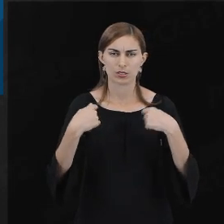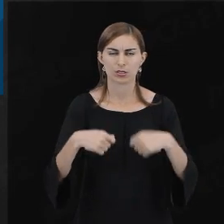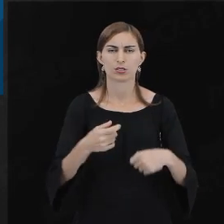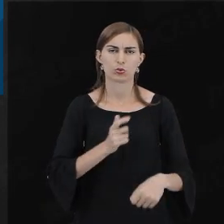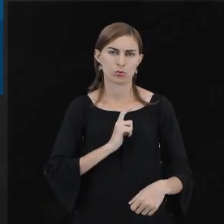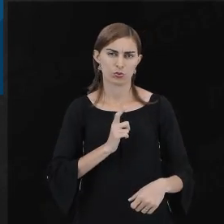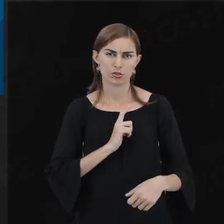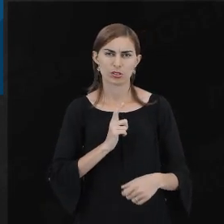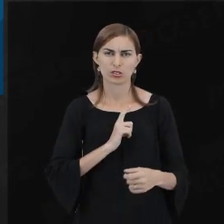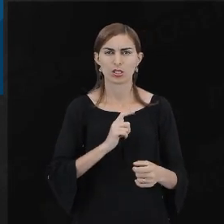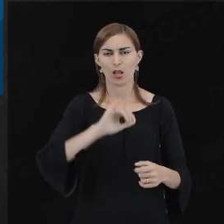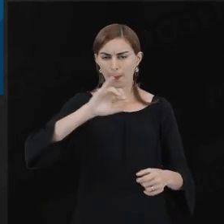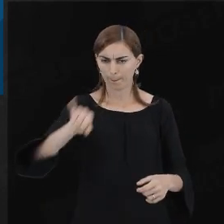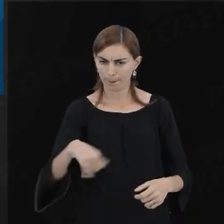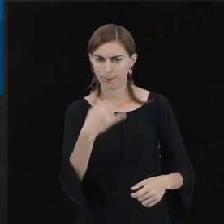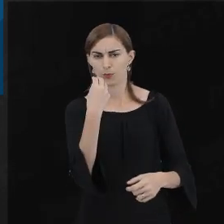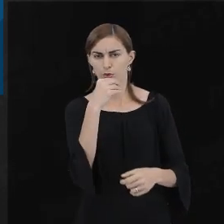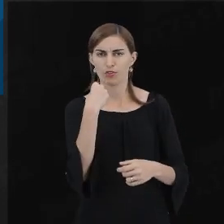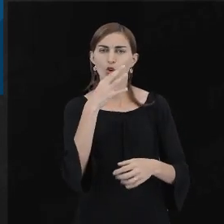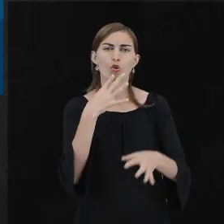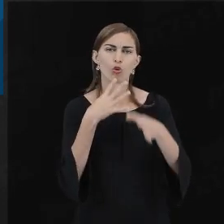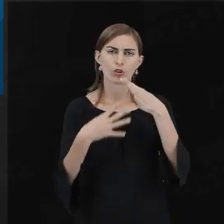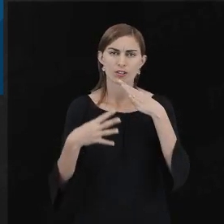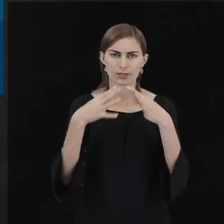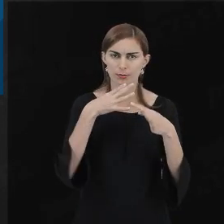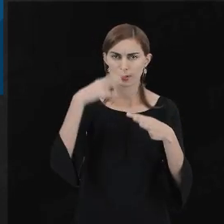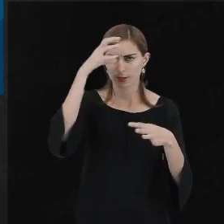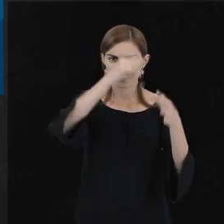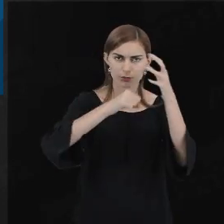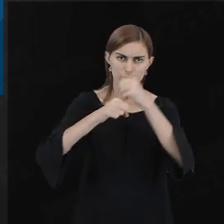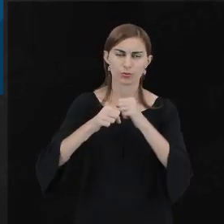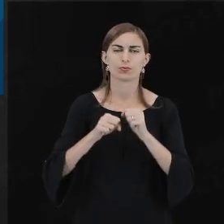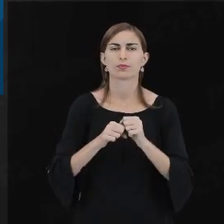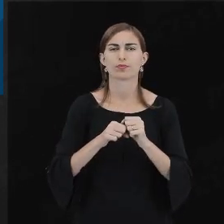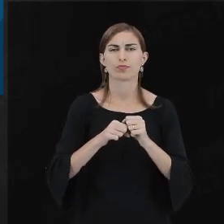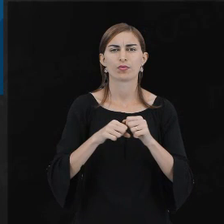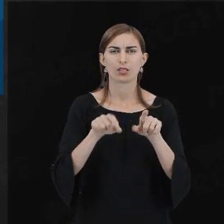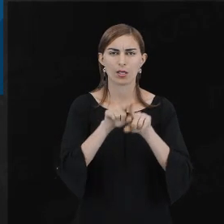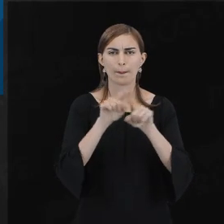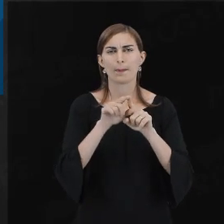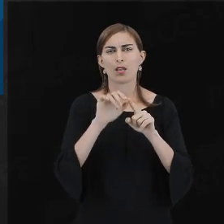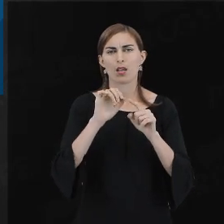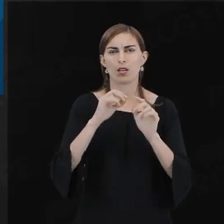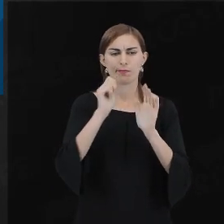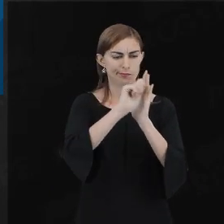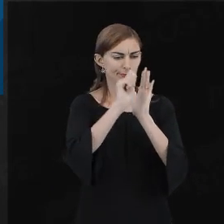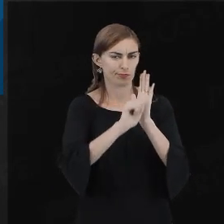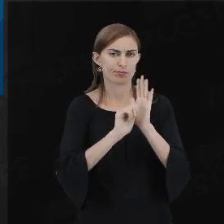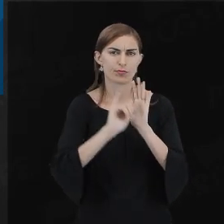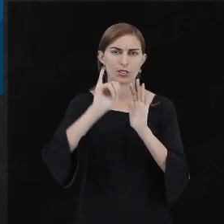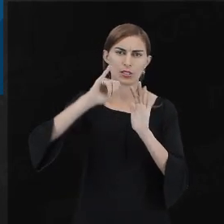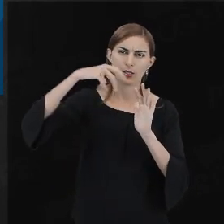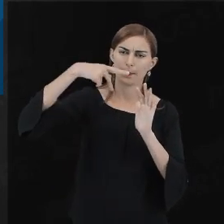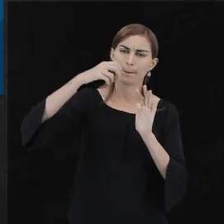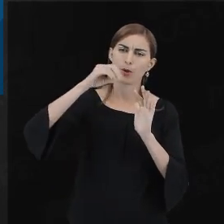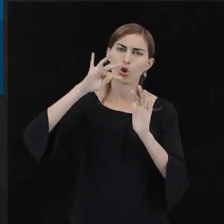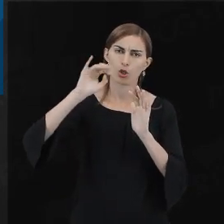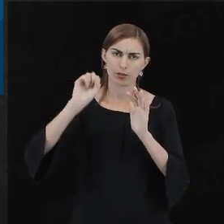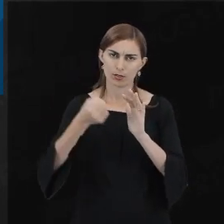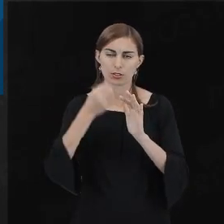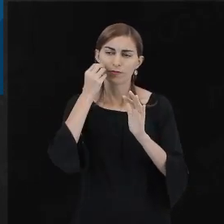levantar hipóteses, para testar essas hipóteses, para, de um modo científico, ressignificar esse conceito e trazer o